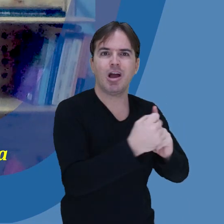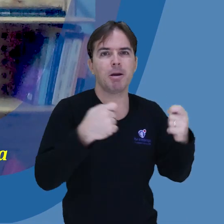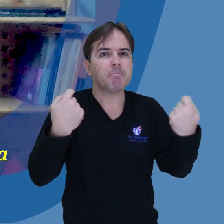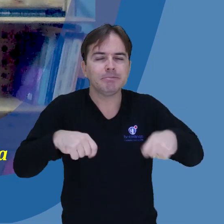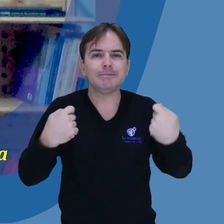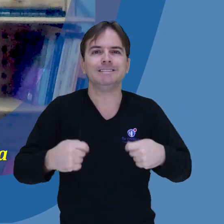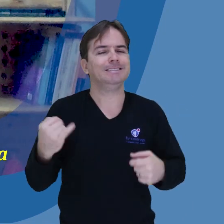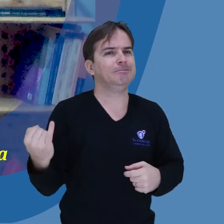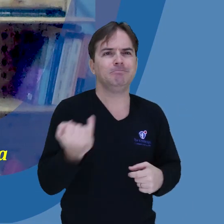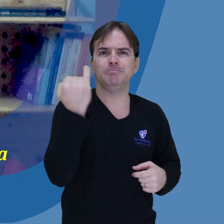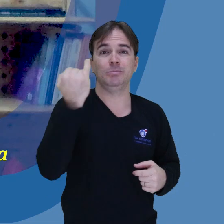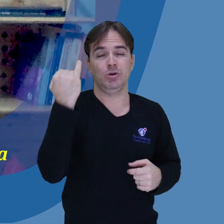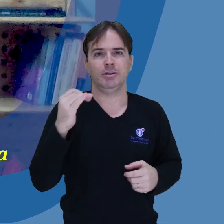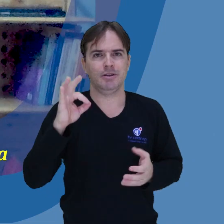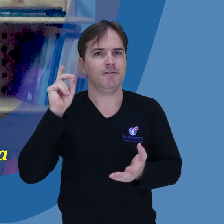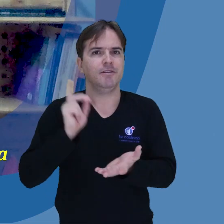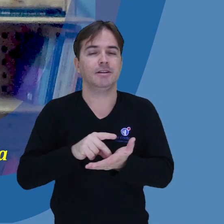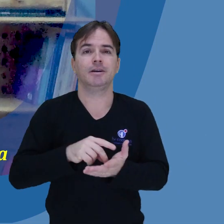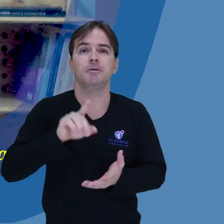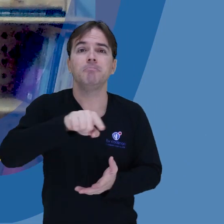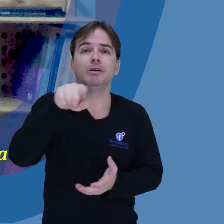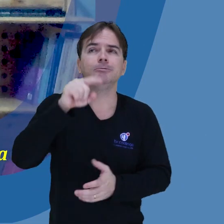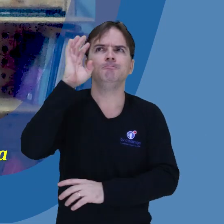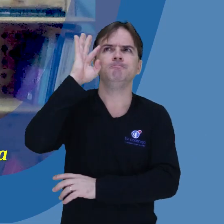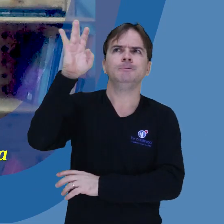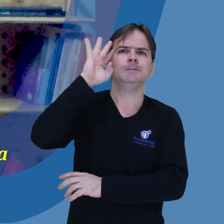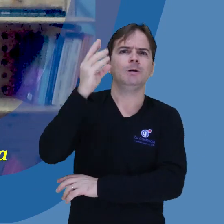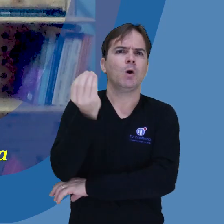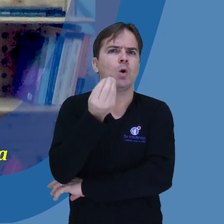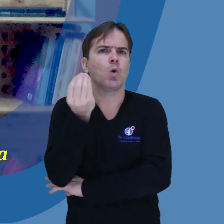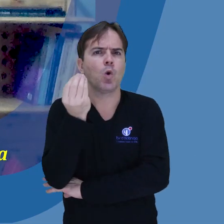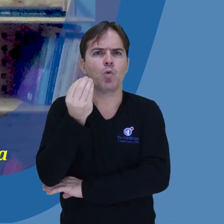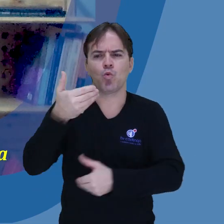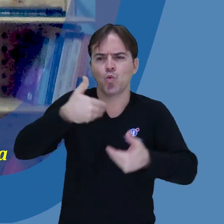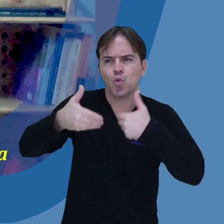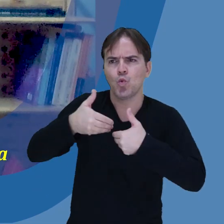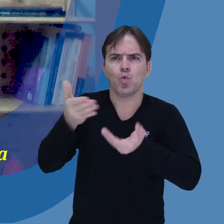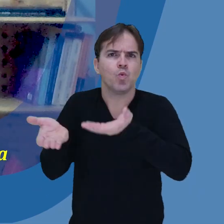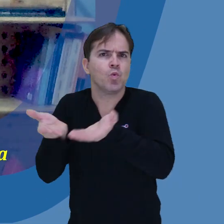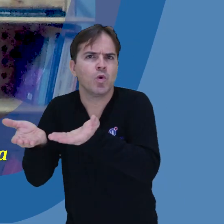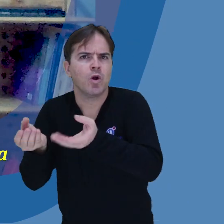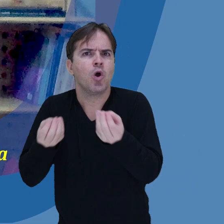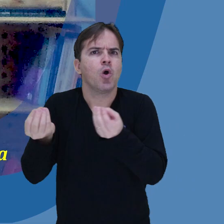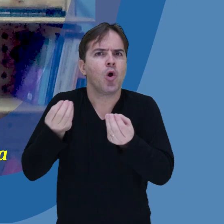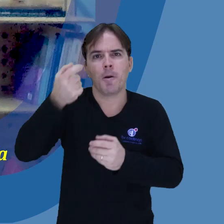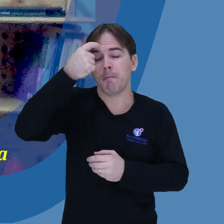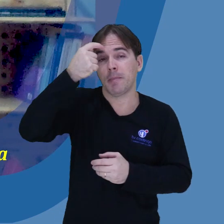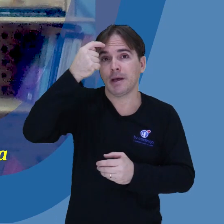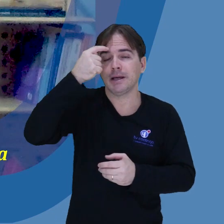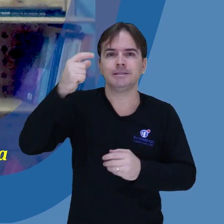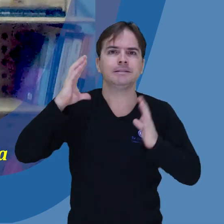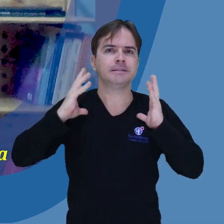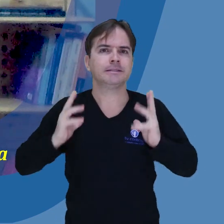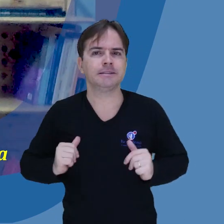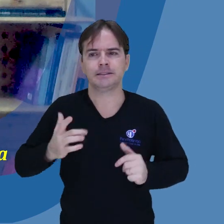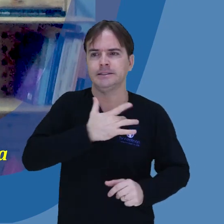extremamente necessário. Mas eu quero puxar a reflexão para esses modos de cuidado em saúde mental. Construímos no país um